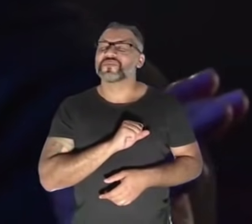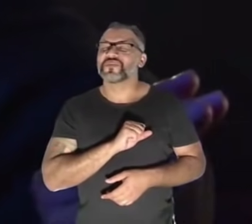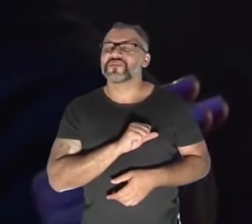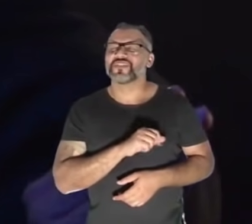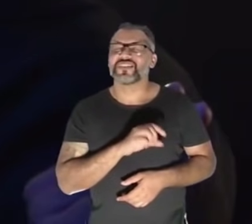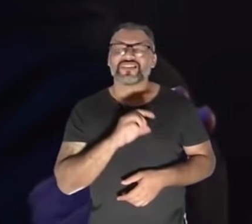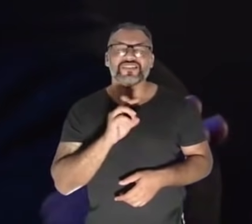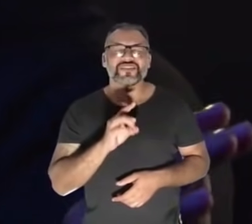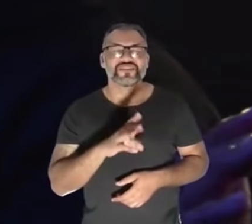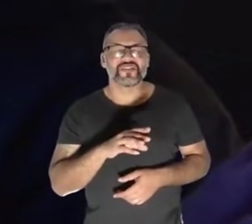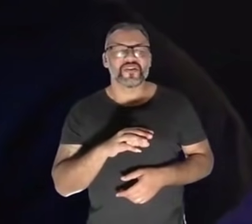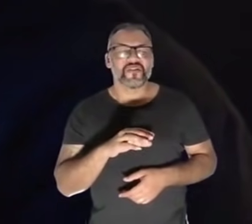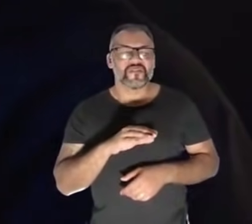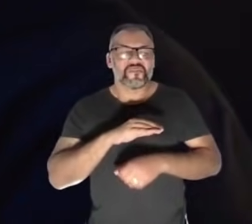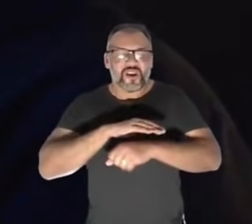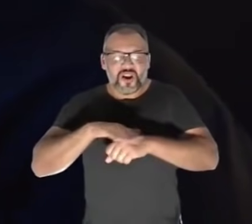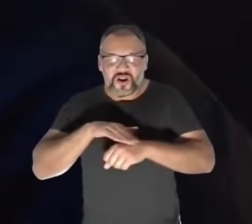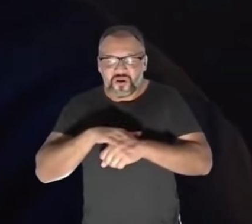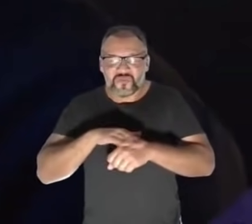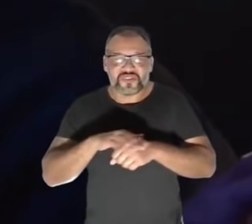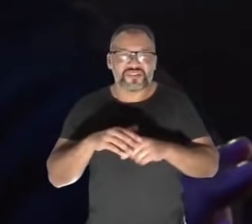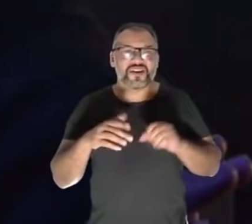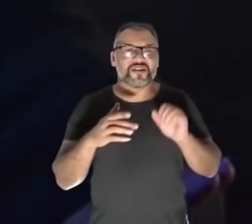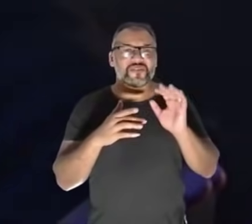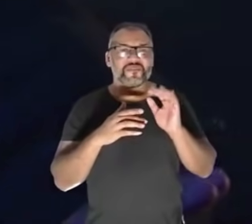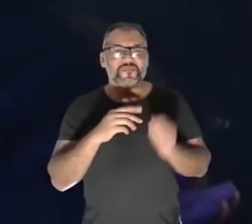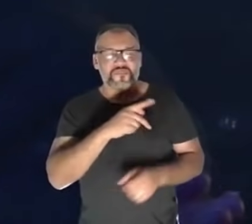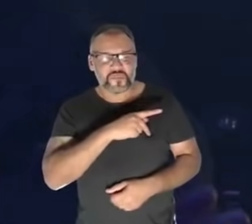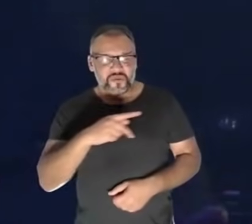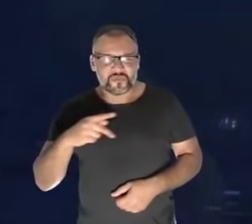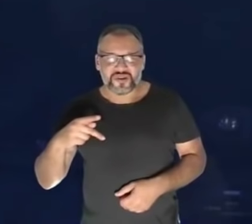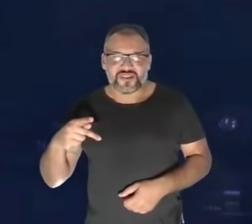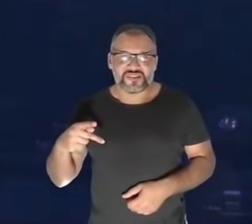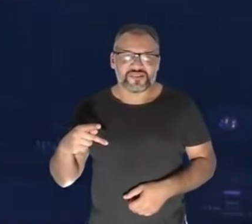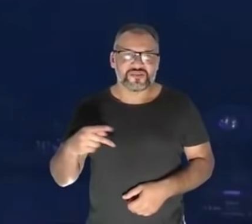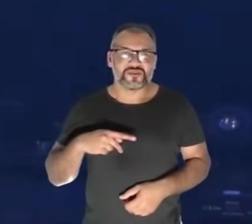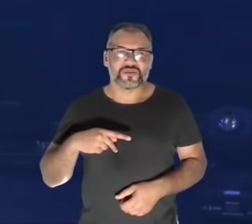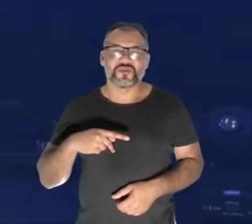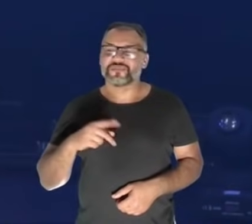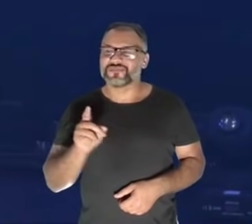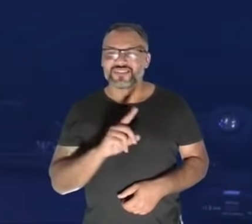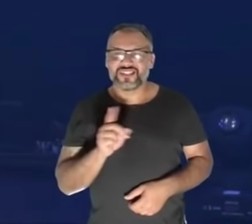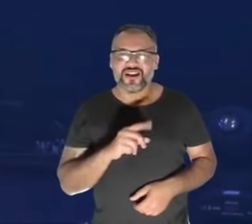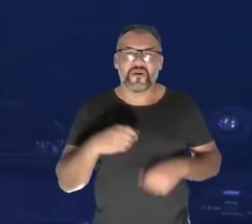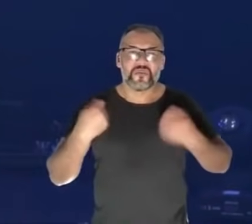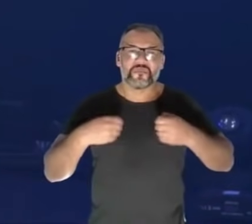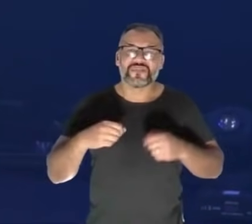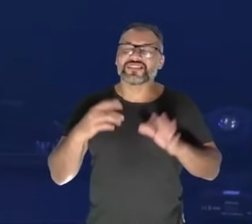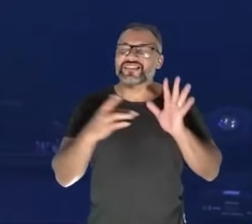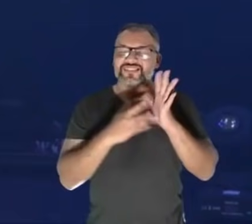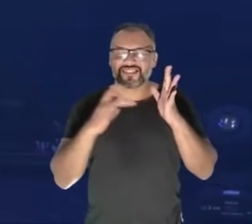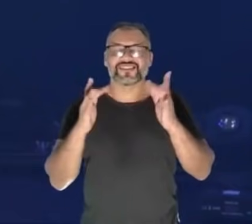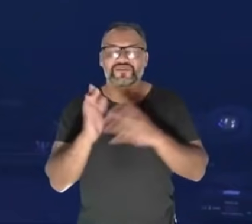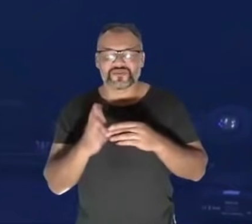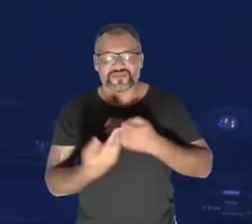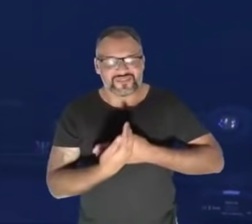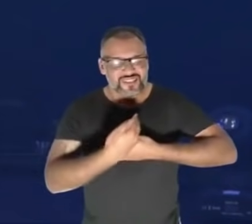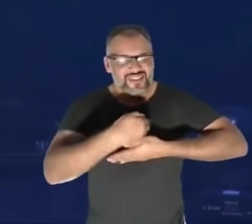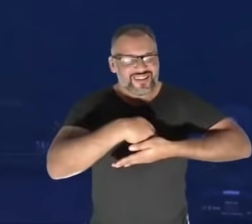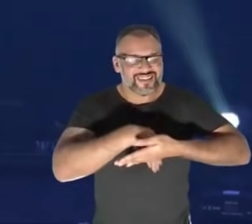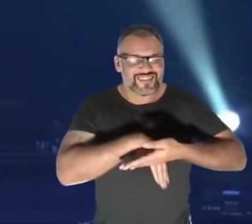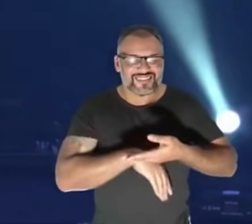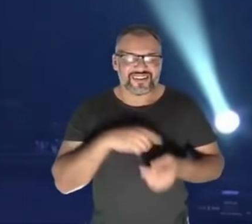volta com cargo o primeiro agora eu vou tá mudando de igreja ou primeiro amor volta com Jesus ele se você quiser Jesus nem